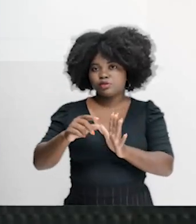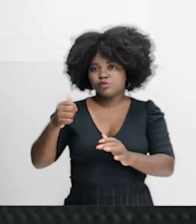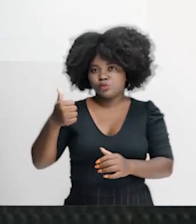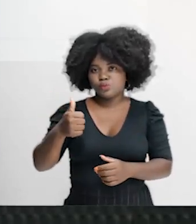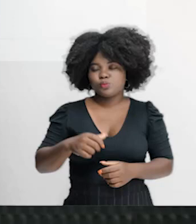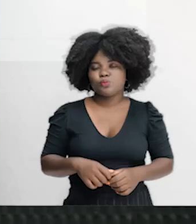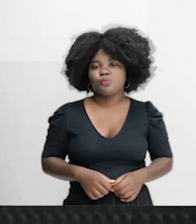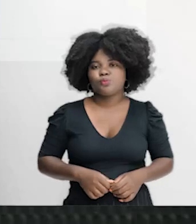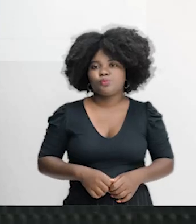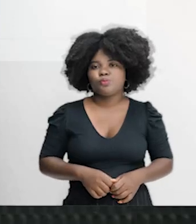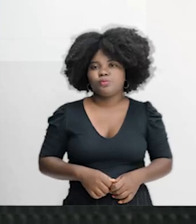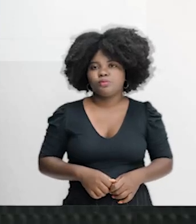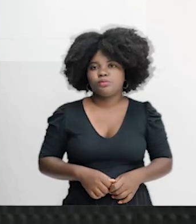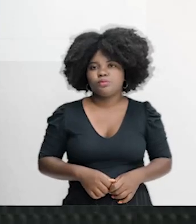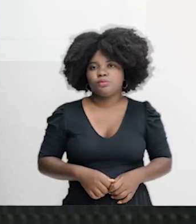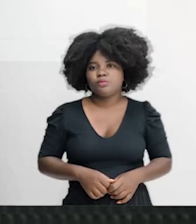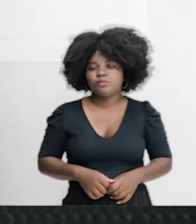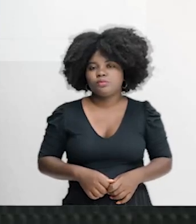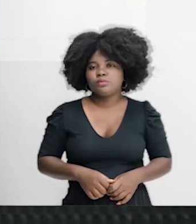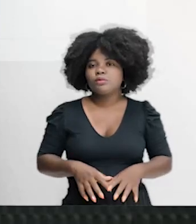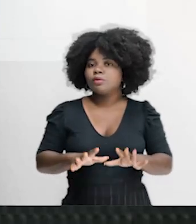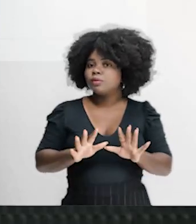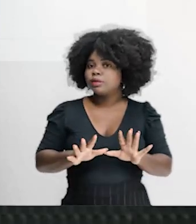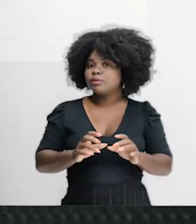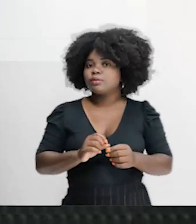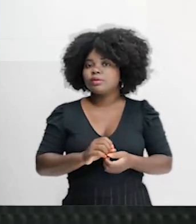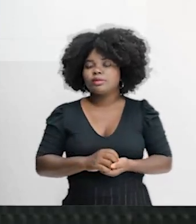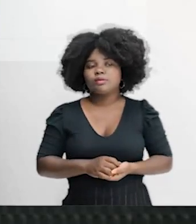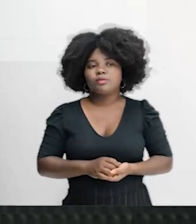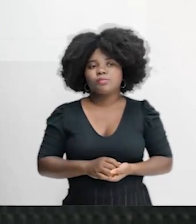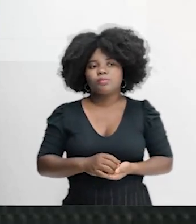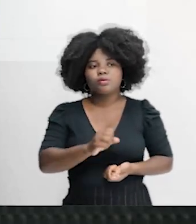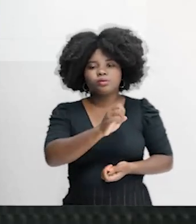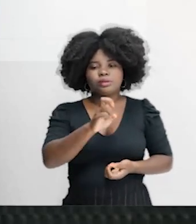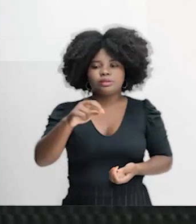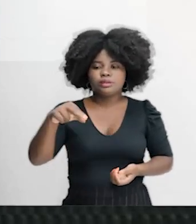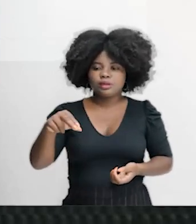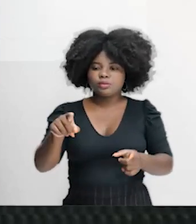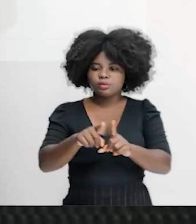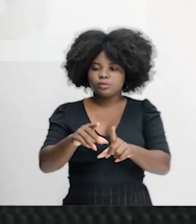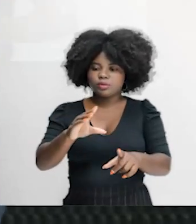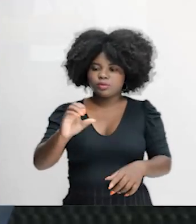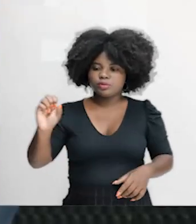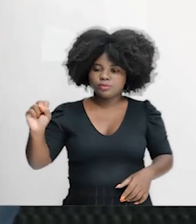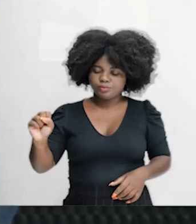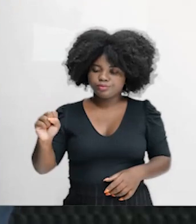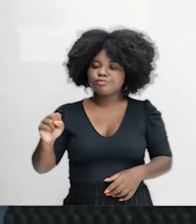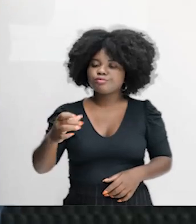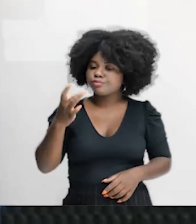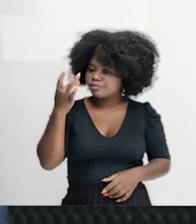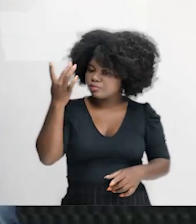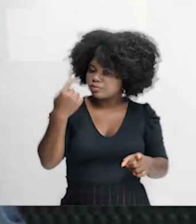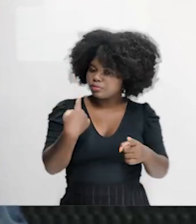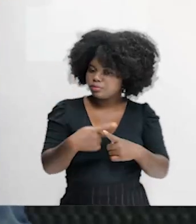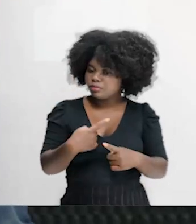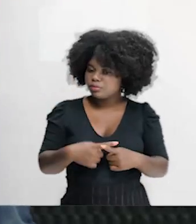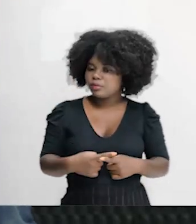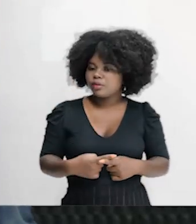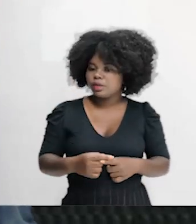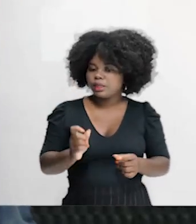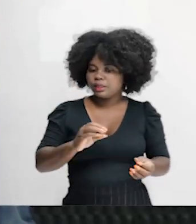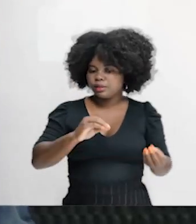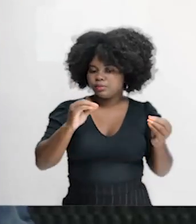menos 1. Tá? Então dessa forma, porque o seno e o cosseno é mais fácil, porque seno e cosseno basta você